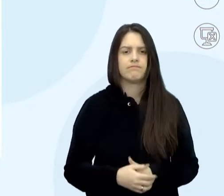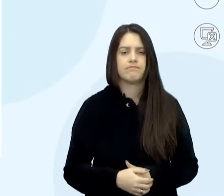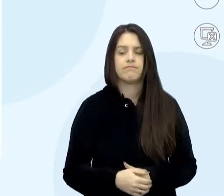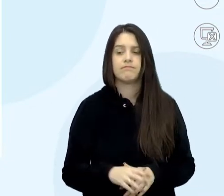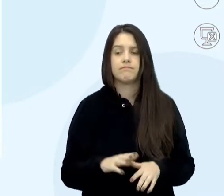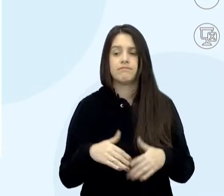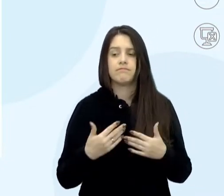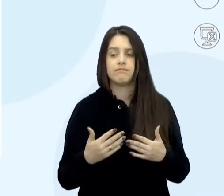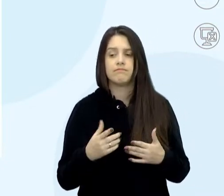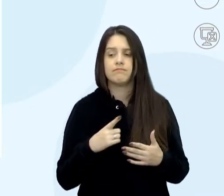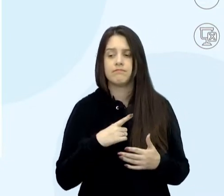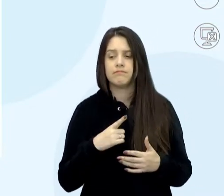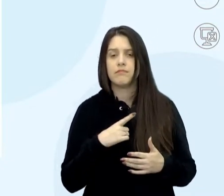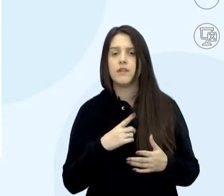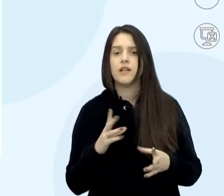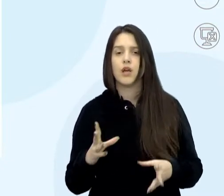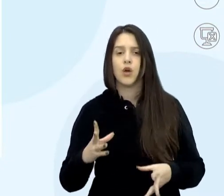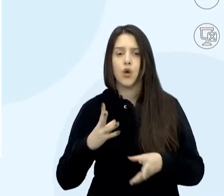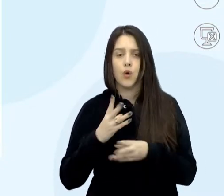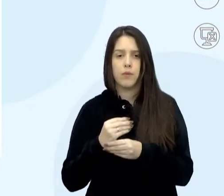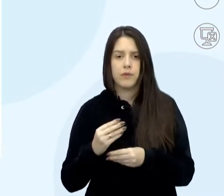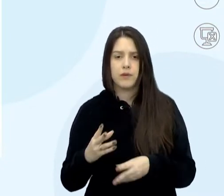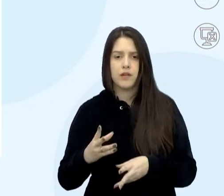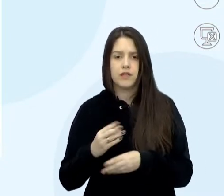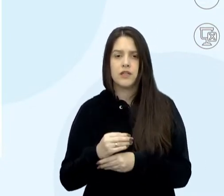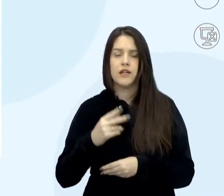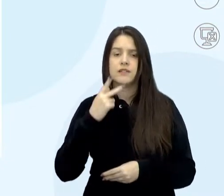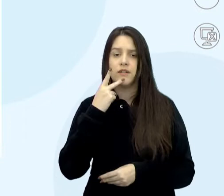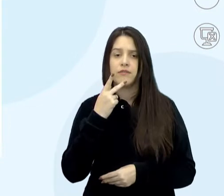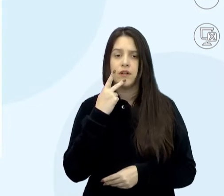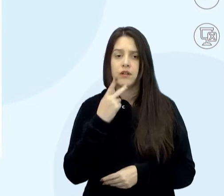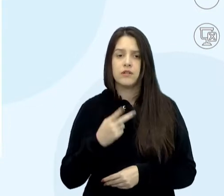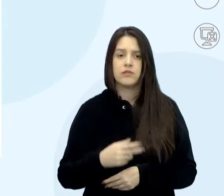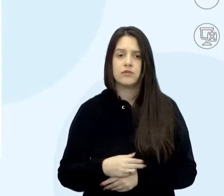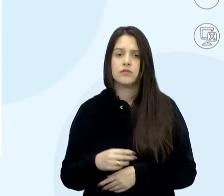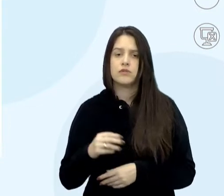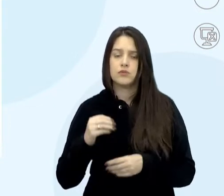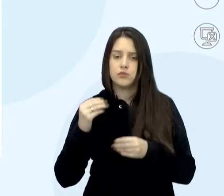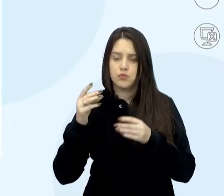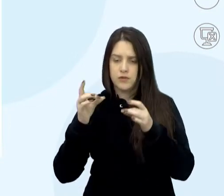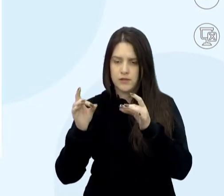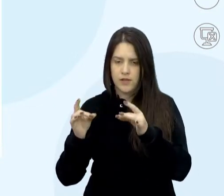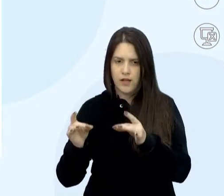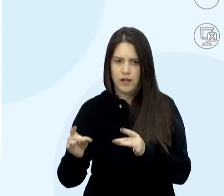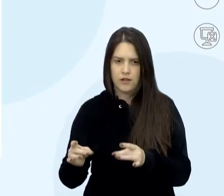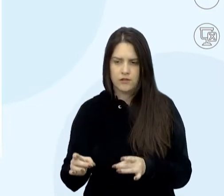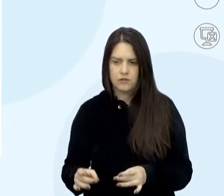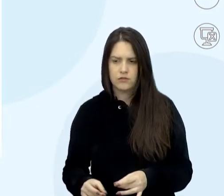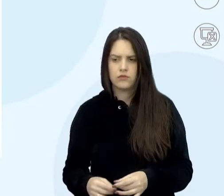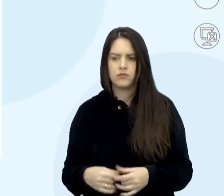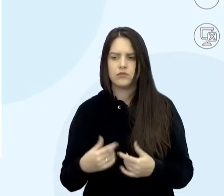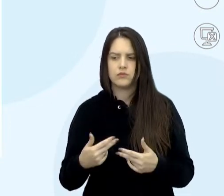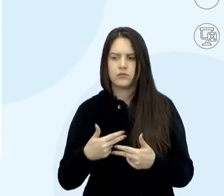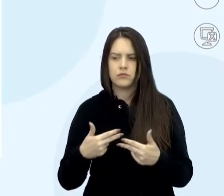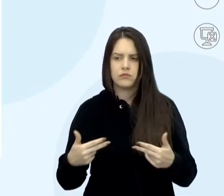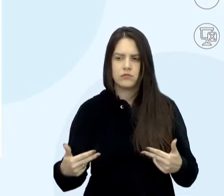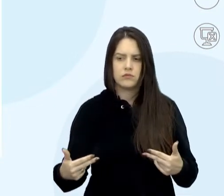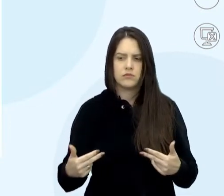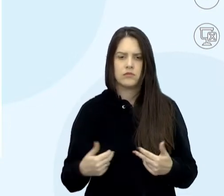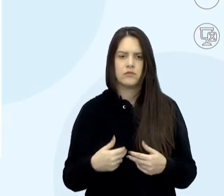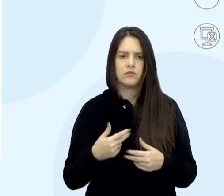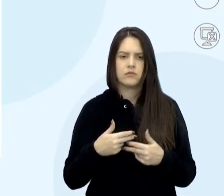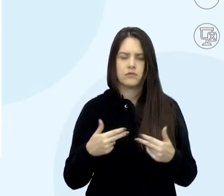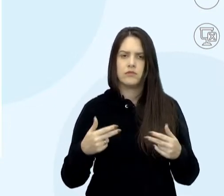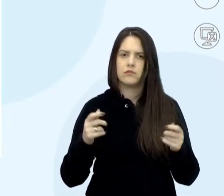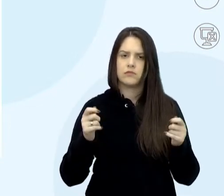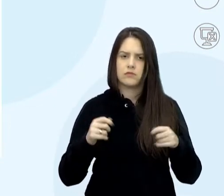E aí tem os dados complementares, né, que a gente está falando aí dos dados do consumo mínimo, da etapa do livro, que